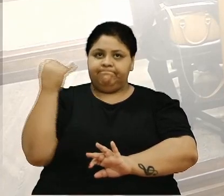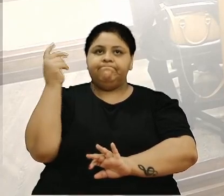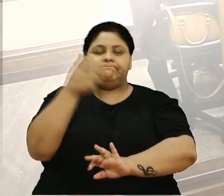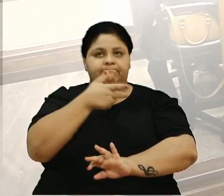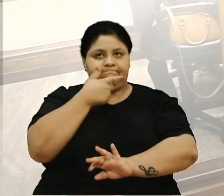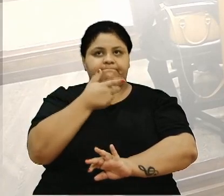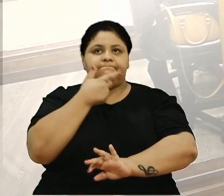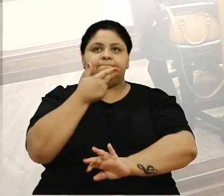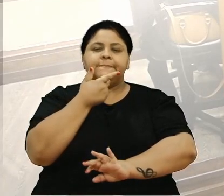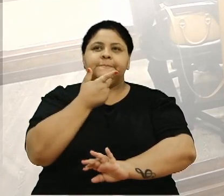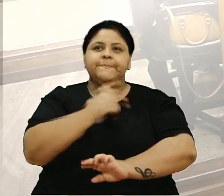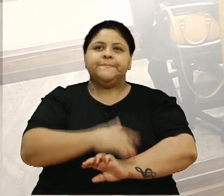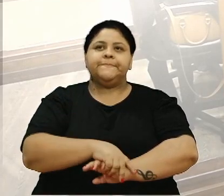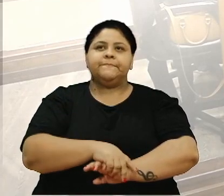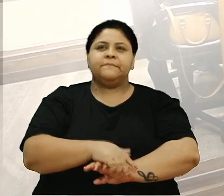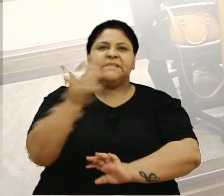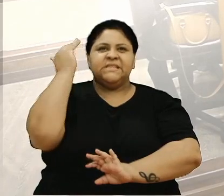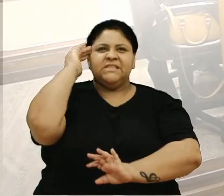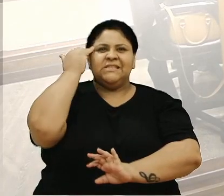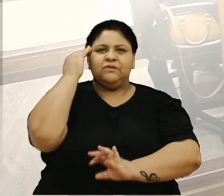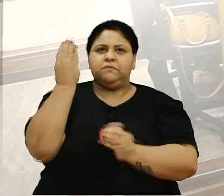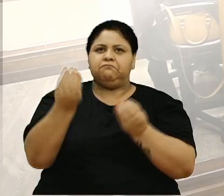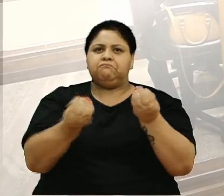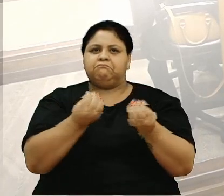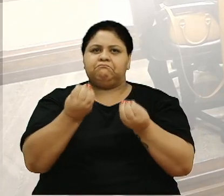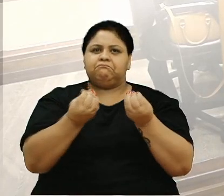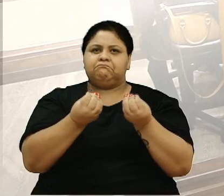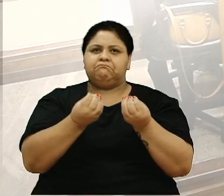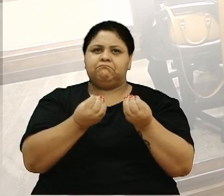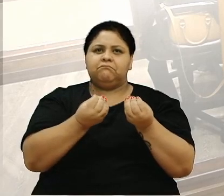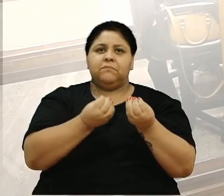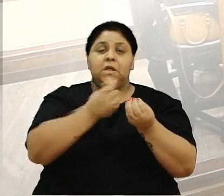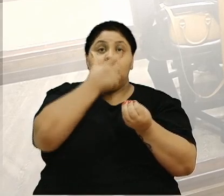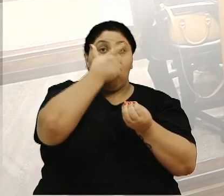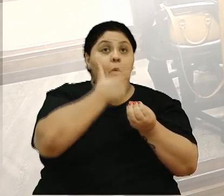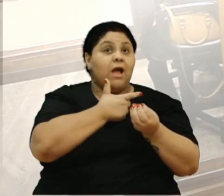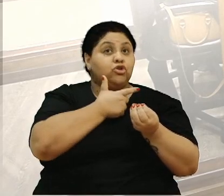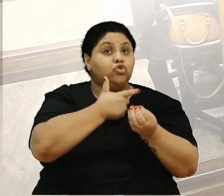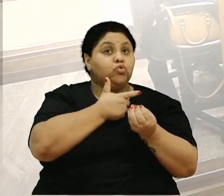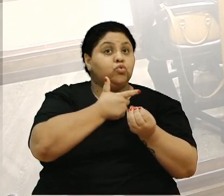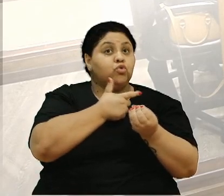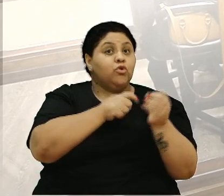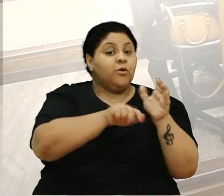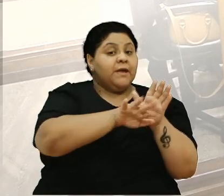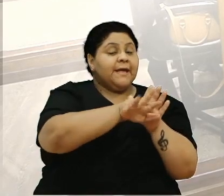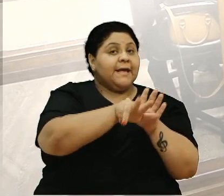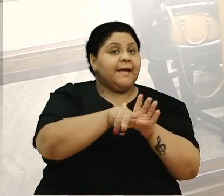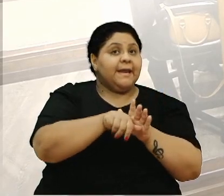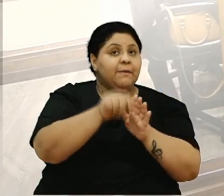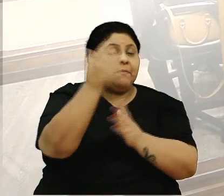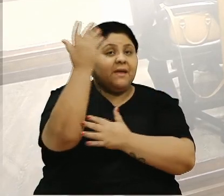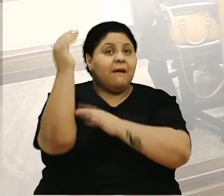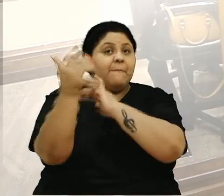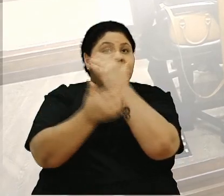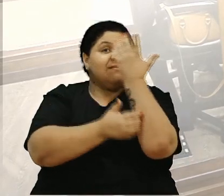tudo, porque para não acharem que é fake news. Para ficar bem claro a situação que está ocorrendo